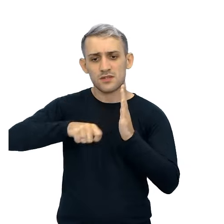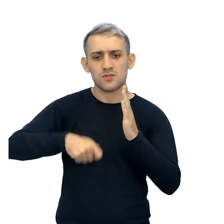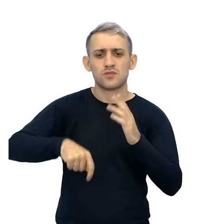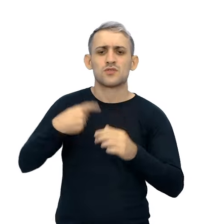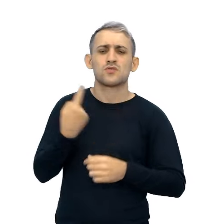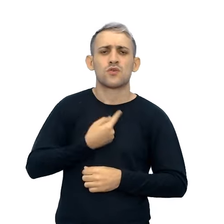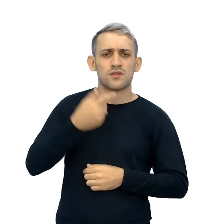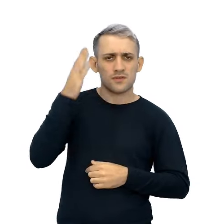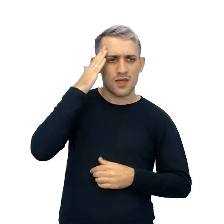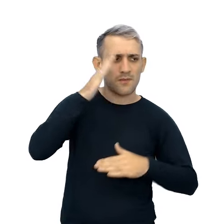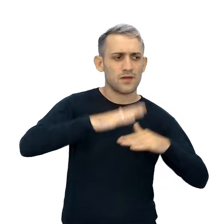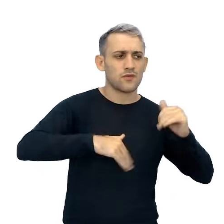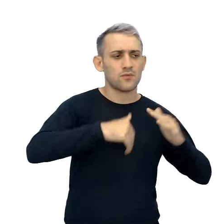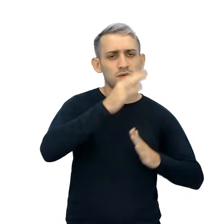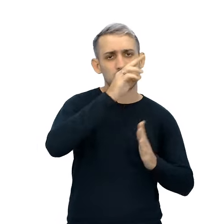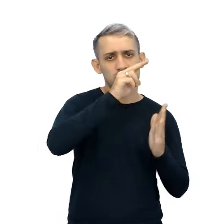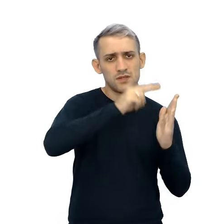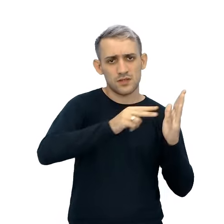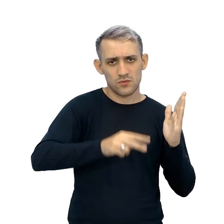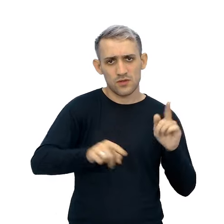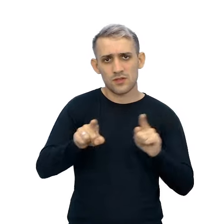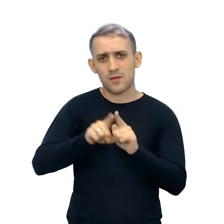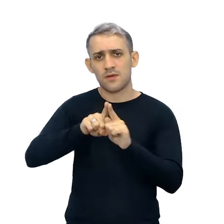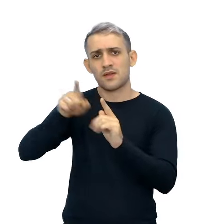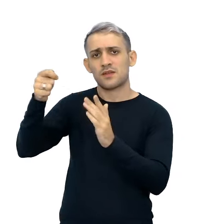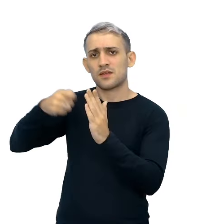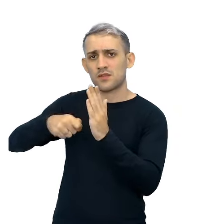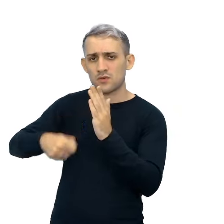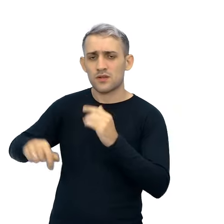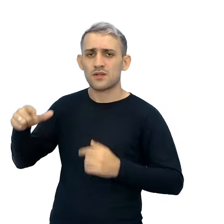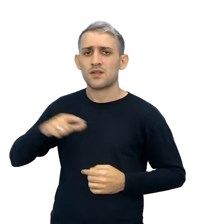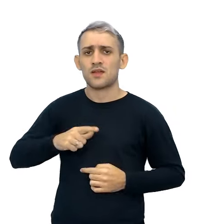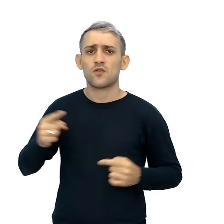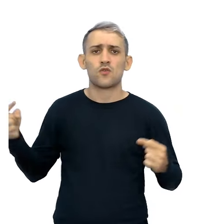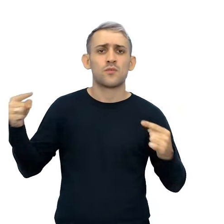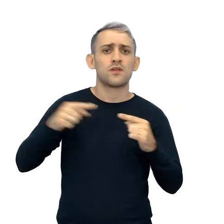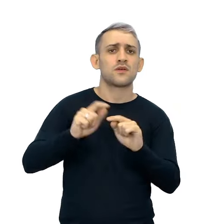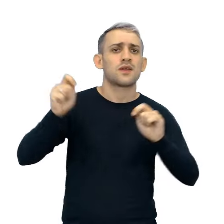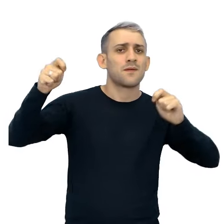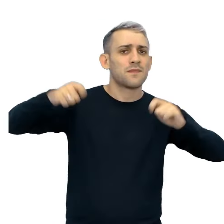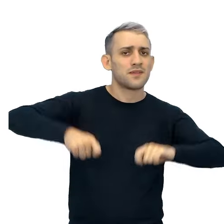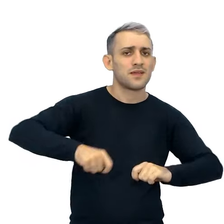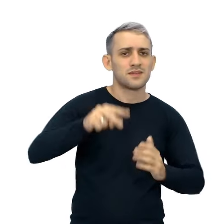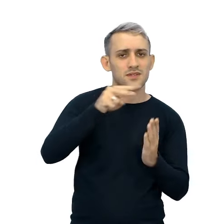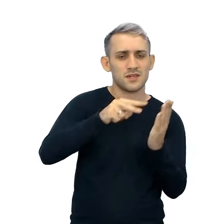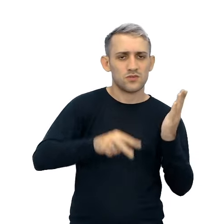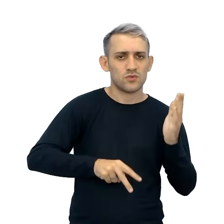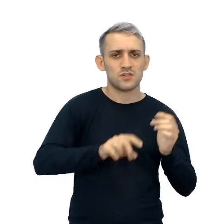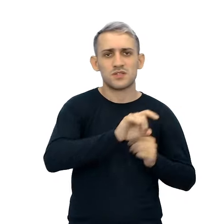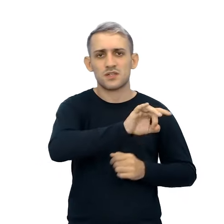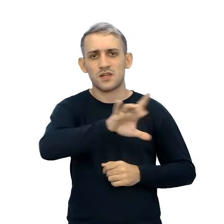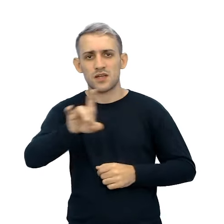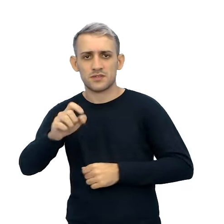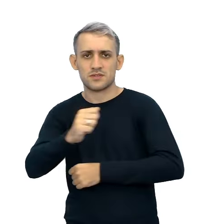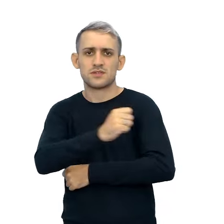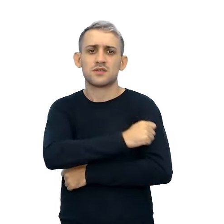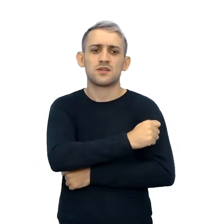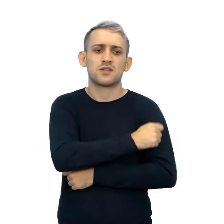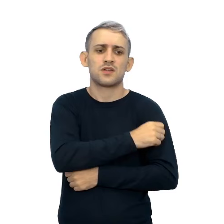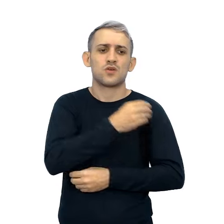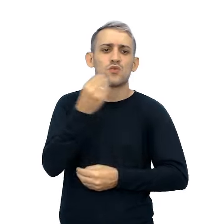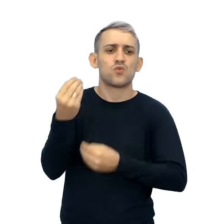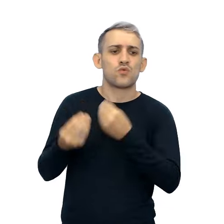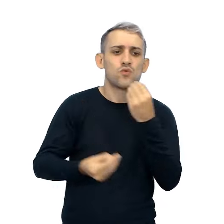sabemos que a competência escritora está altamente vinculada à capacidade de leitura desse estudante, não é? Como é